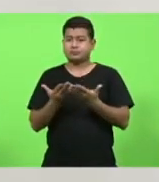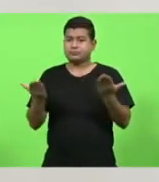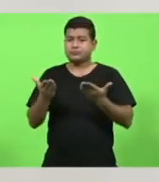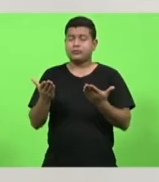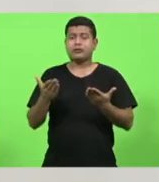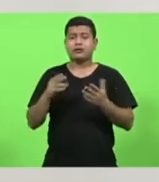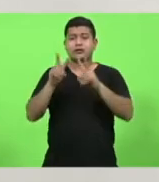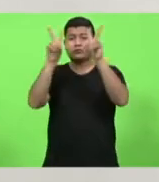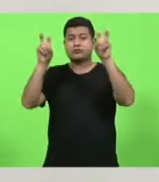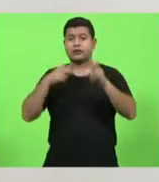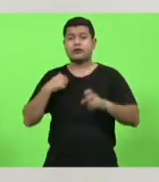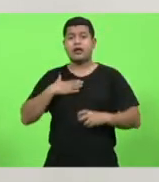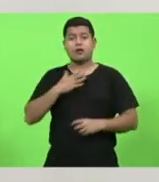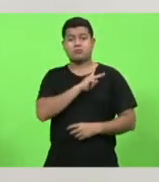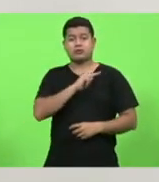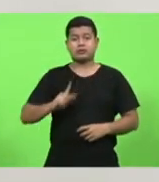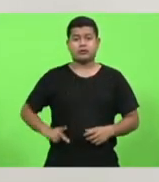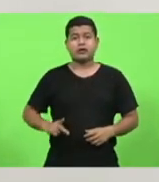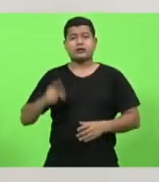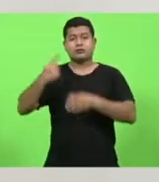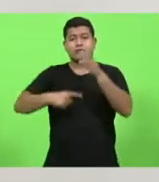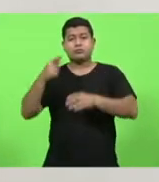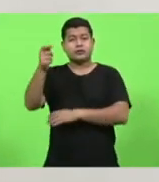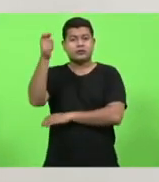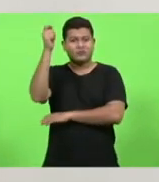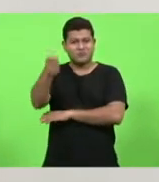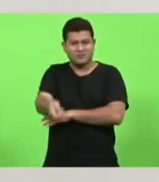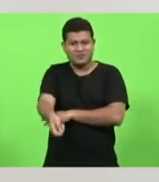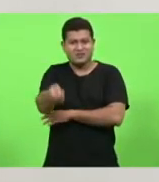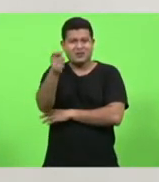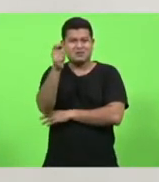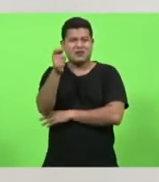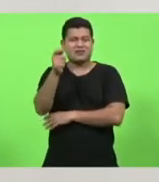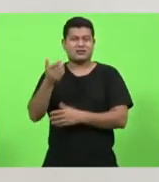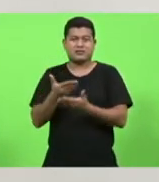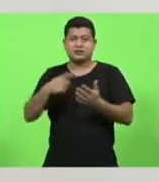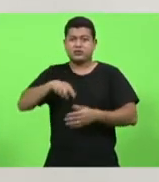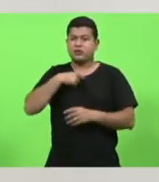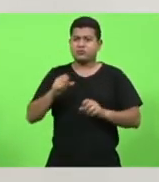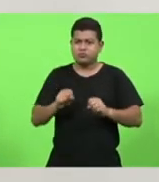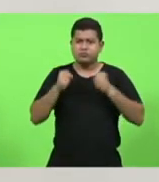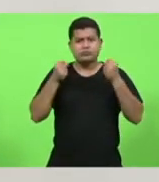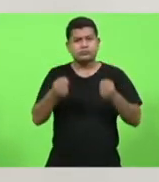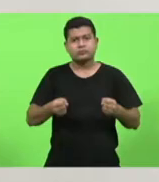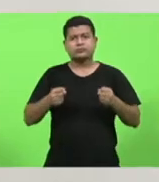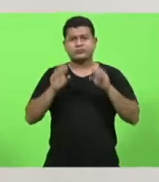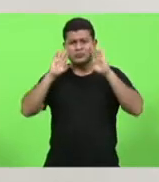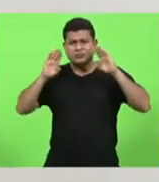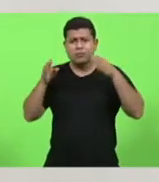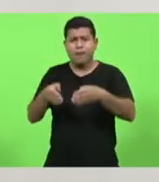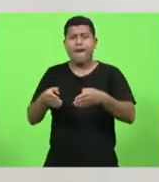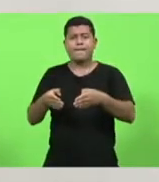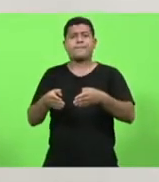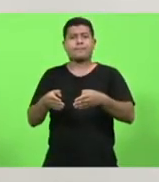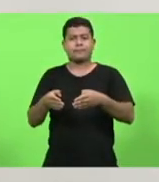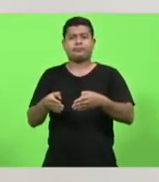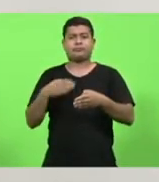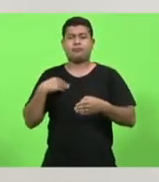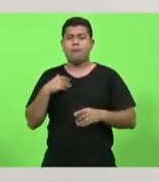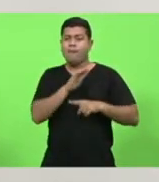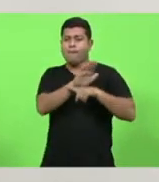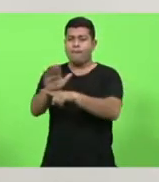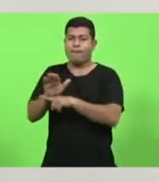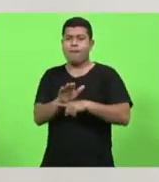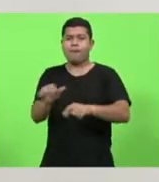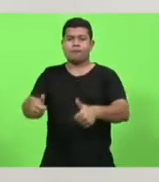caso, como presidente da Comissão da Pesca, não temos medido esforço, empenho e dedicação para levar esses resultados